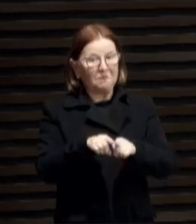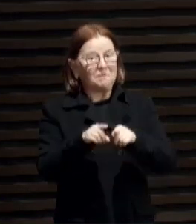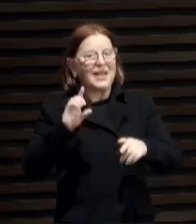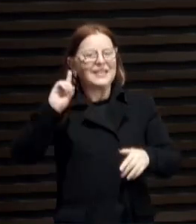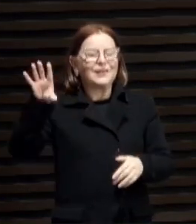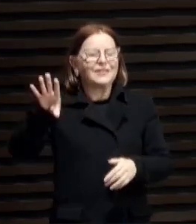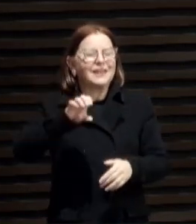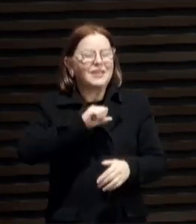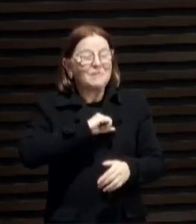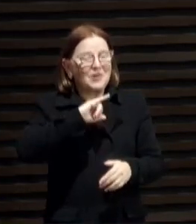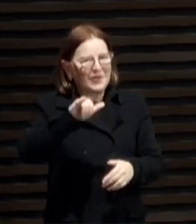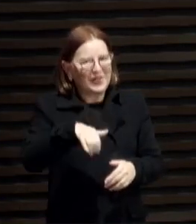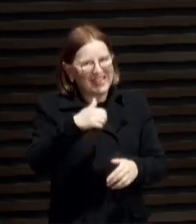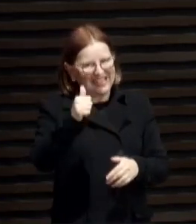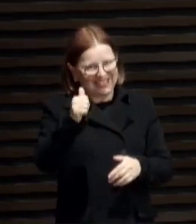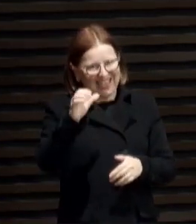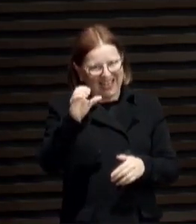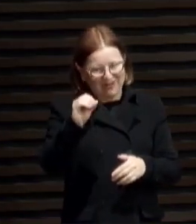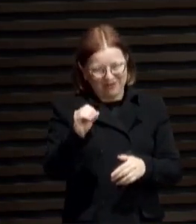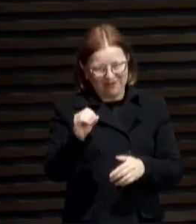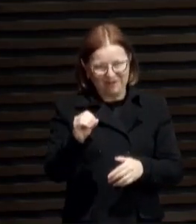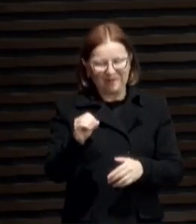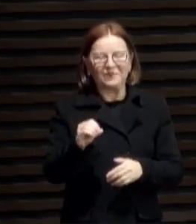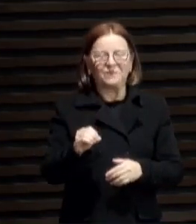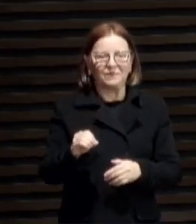a Jacó. E Jacó nós sabemos que foi um